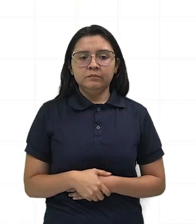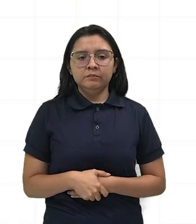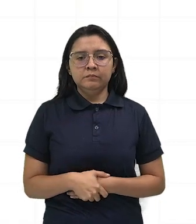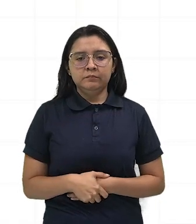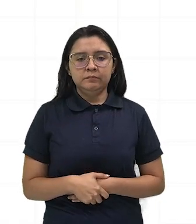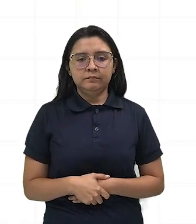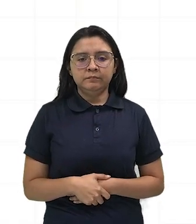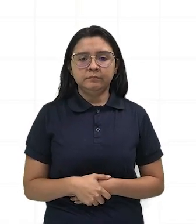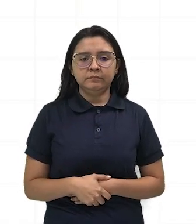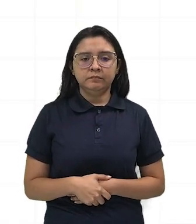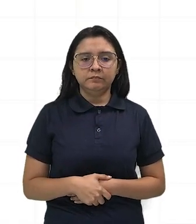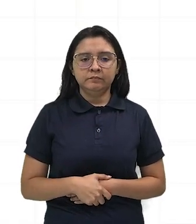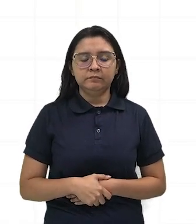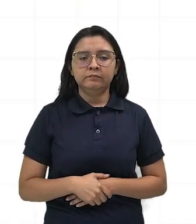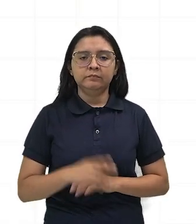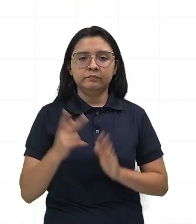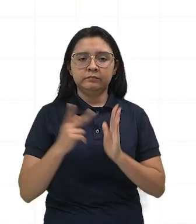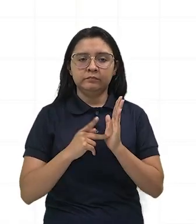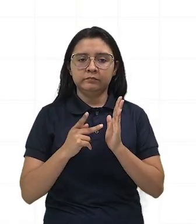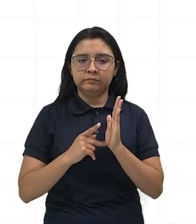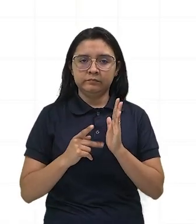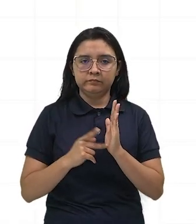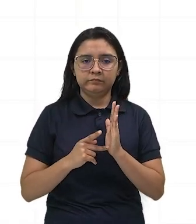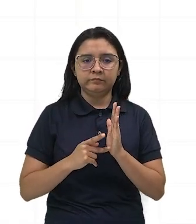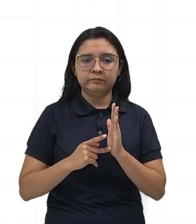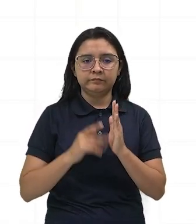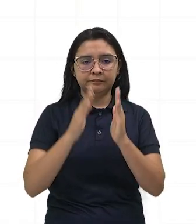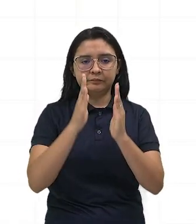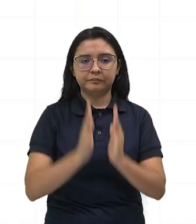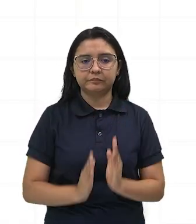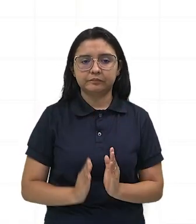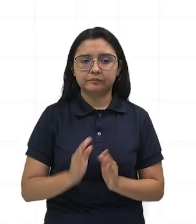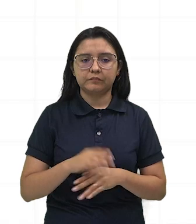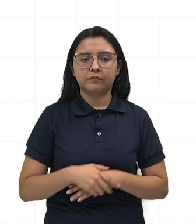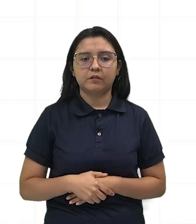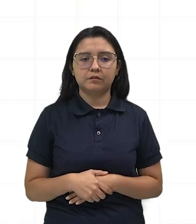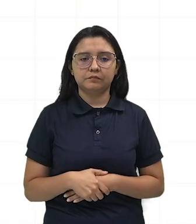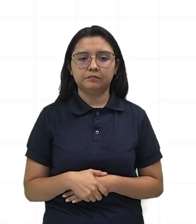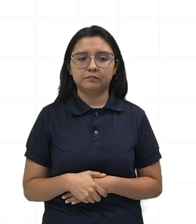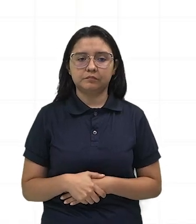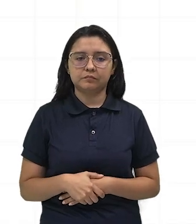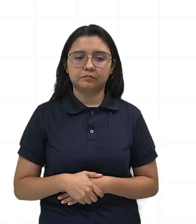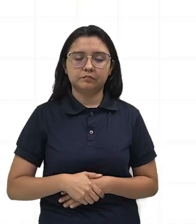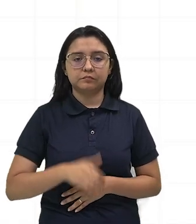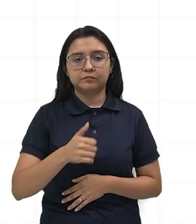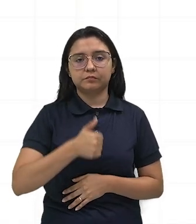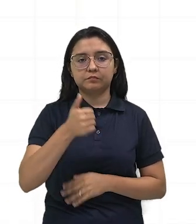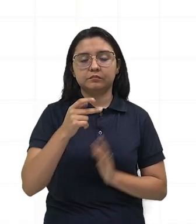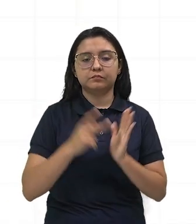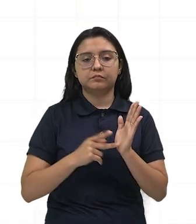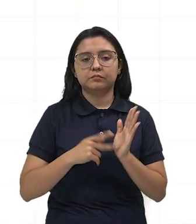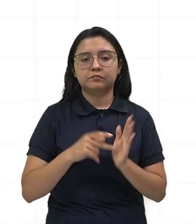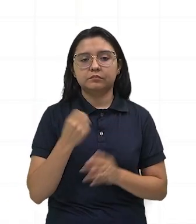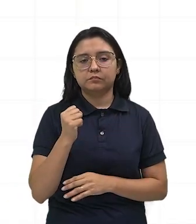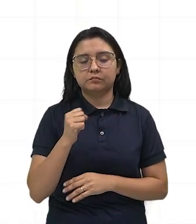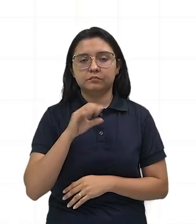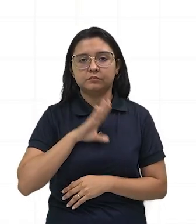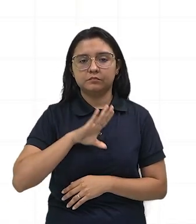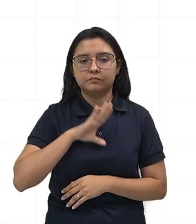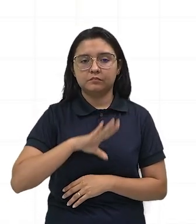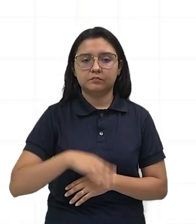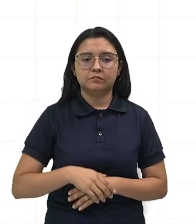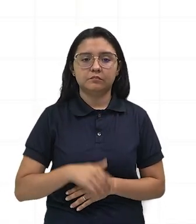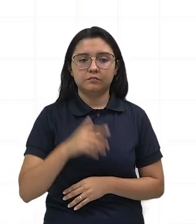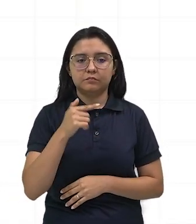Aluno A e suas notas. Então, 8 é a primeira nota dele em língua